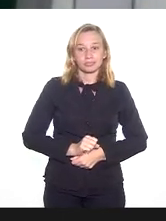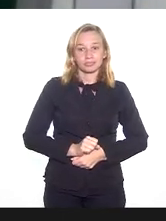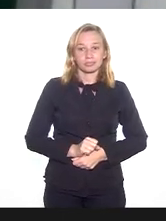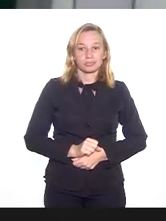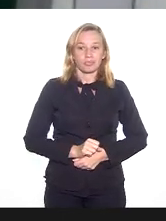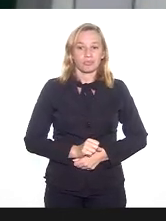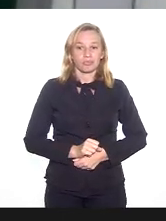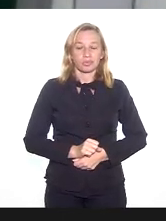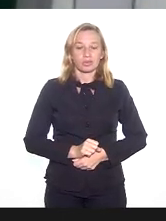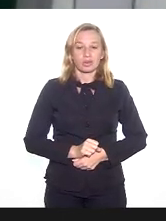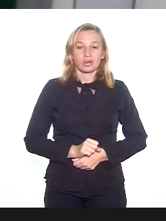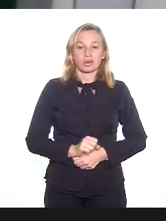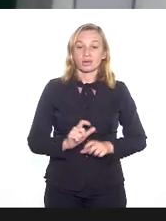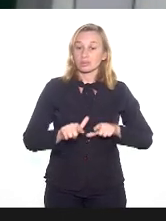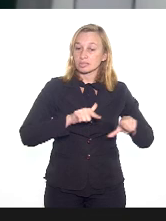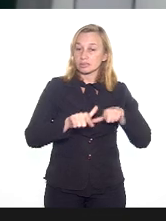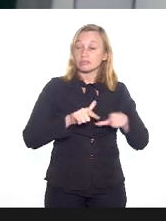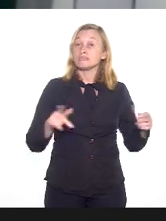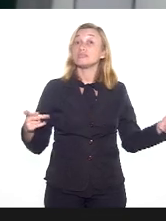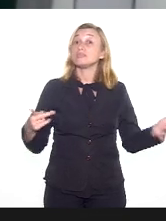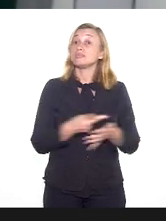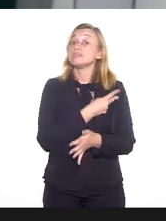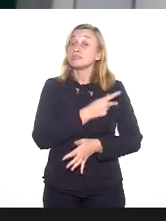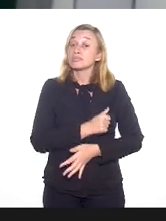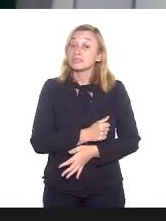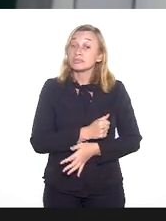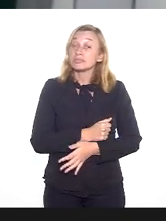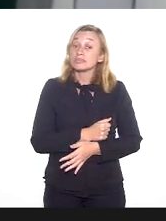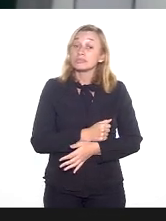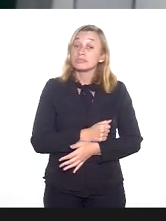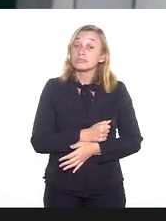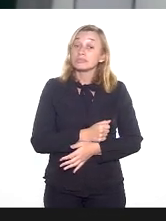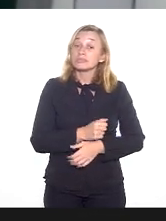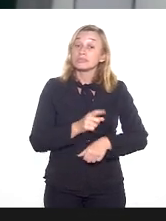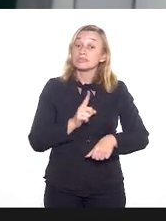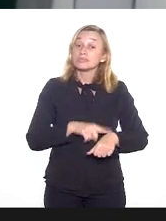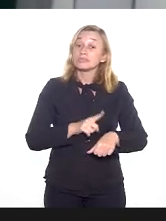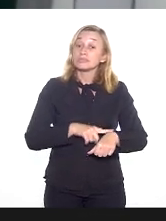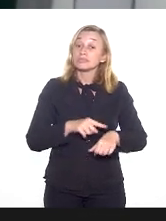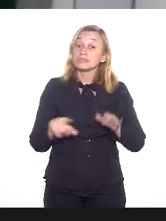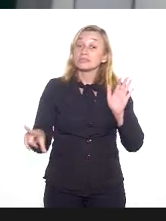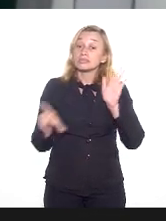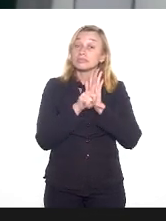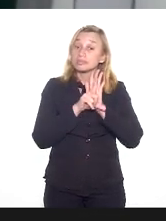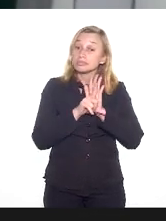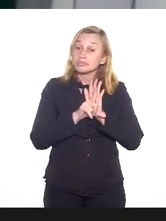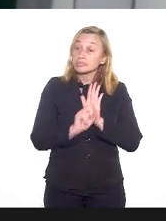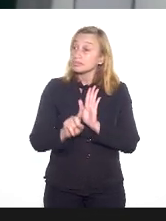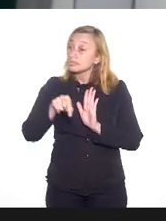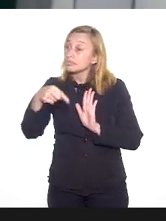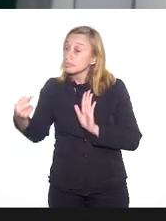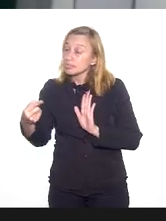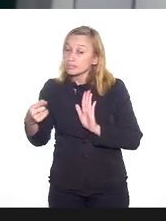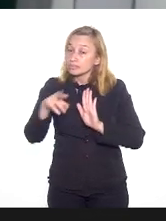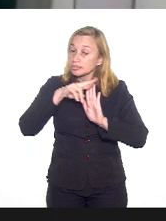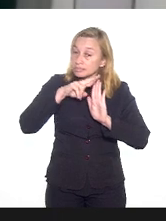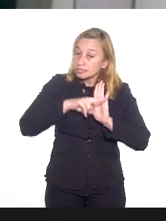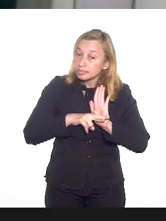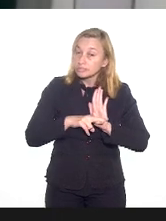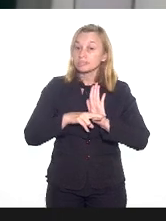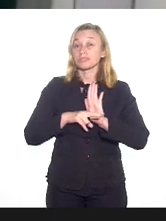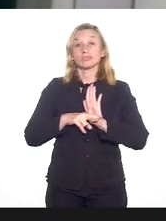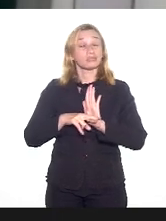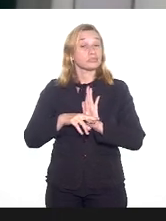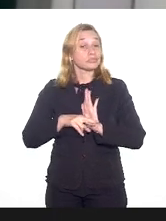Consequentemente, essas operações aconteceram ao arrepio da lei, ao arrepio de outras normas